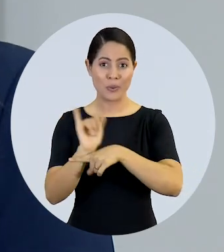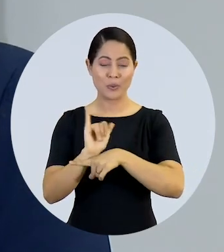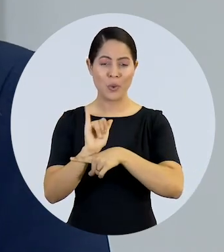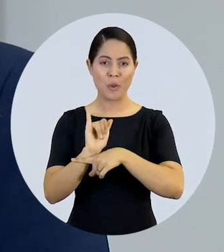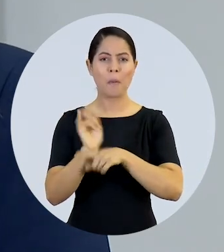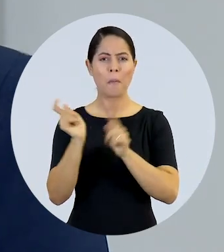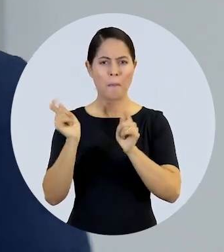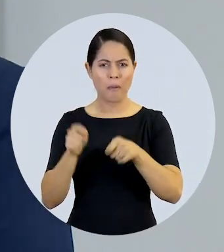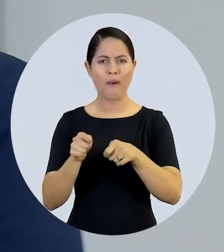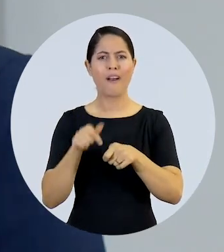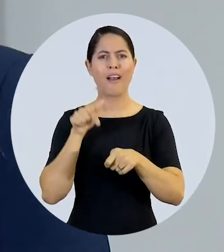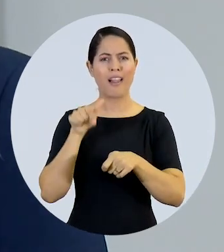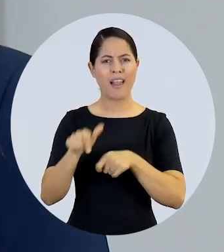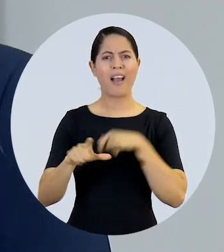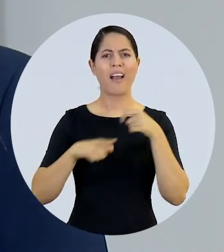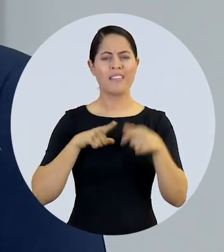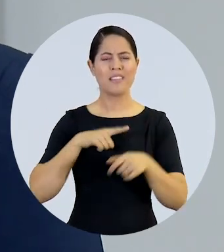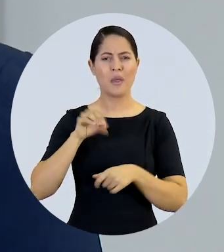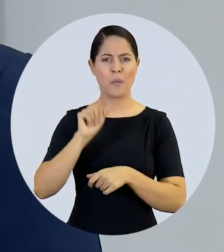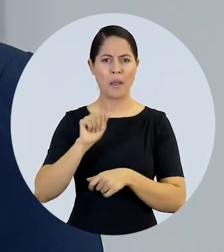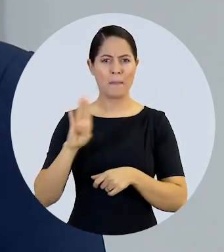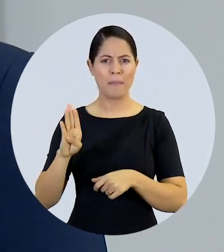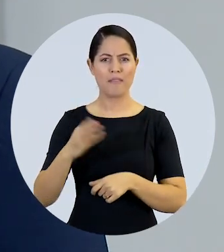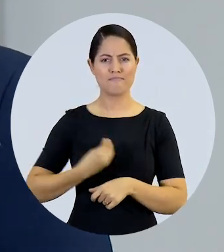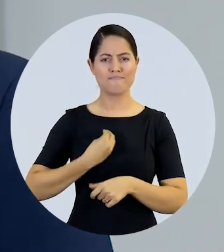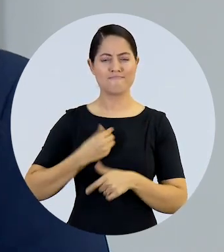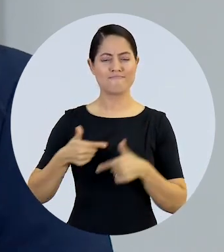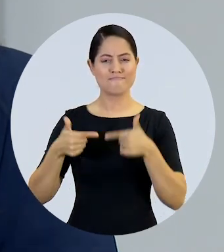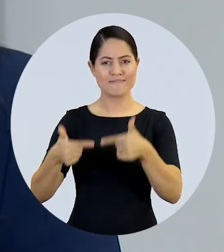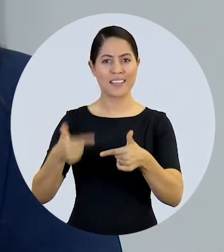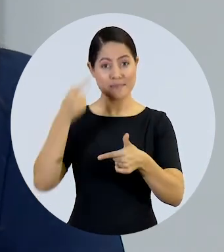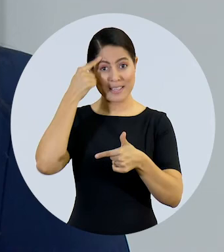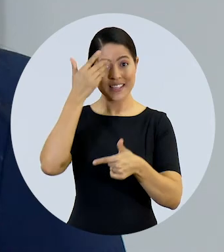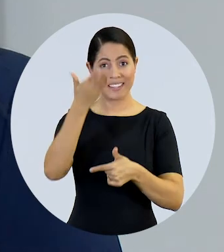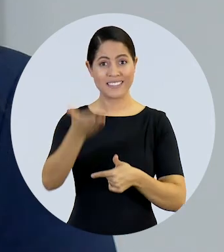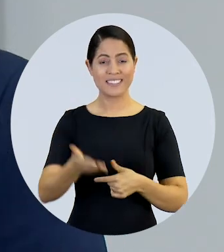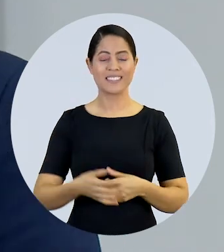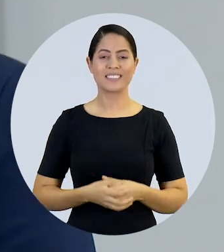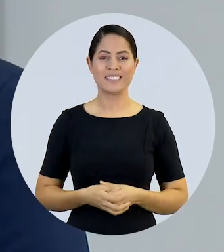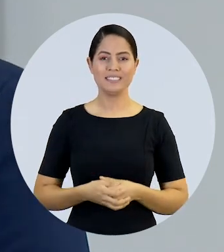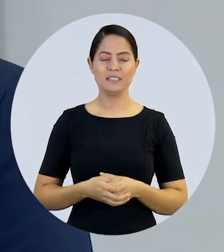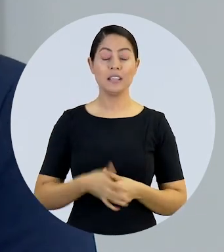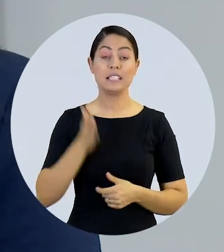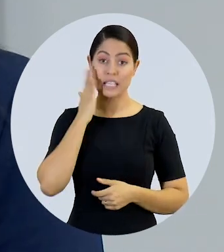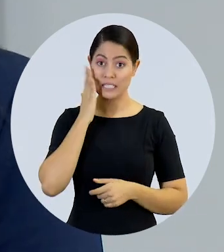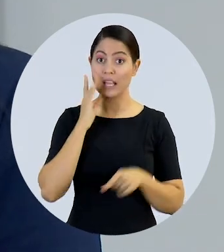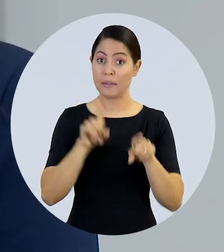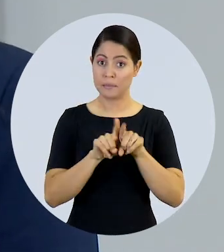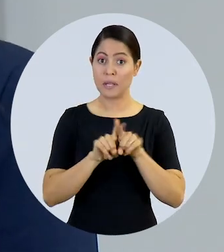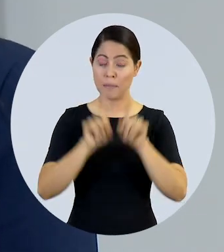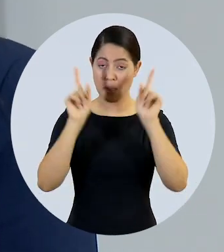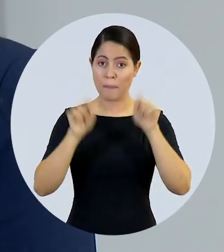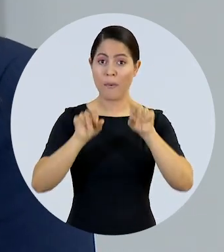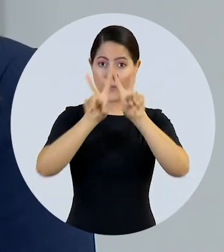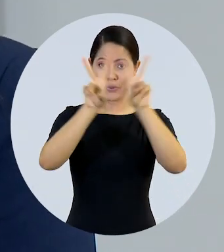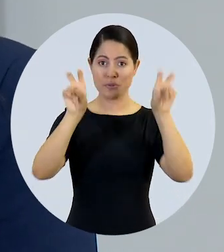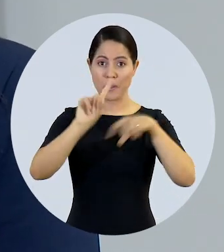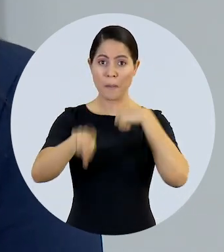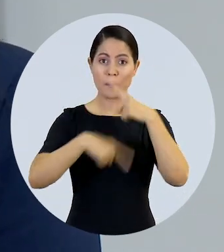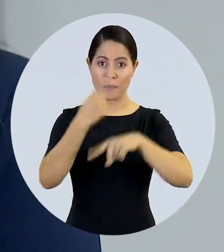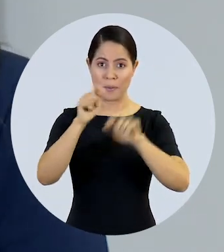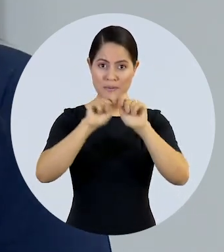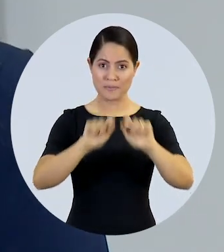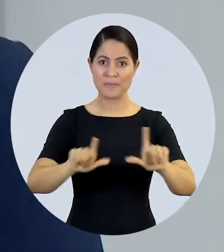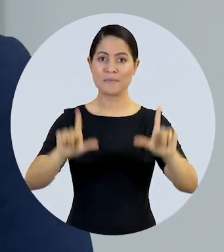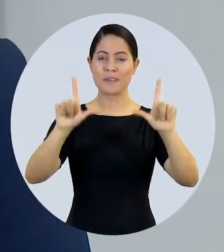na nossa página no YouTube. Por lá, tudo que a Ordem dos Advogados do Brasil faz, pensando em vocês. E você também já sabe que pode